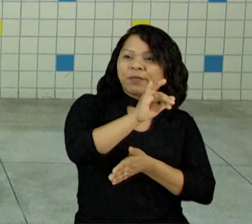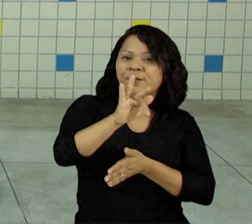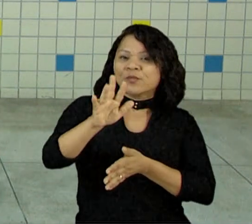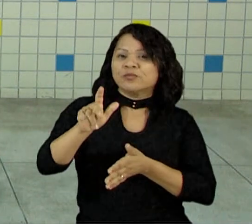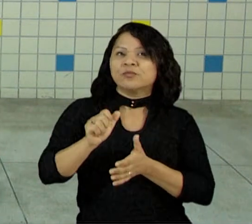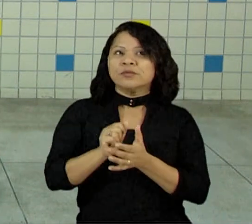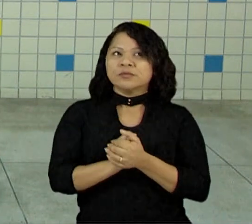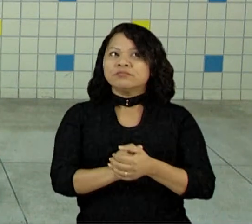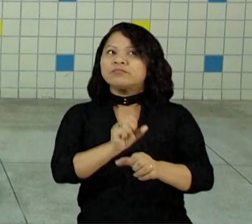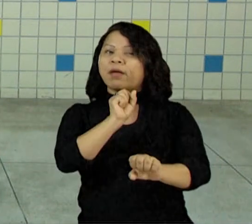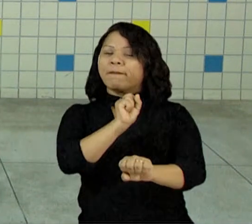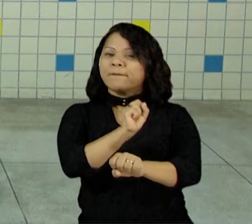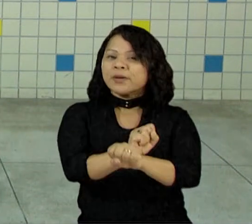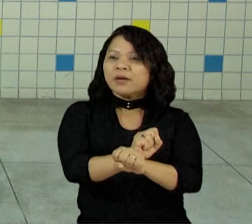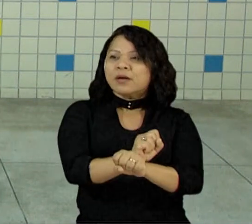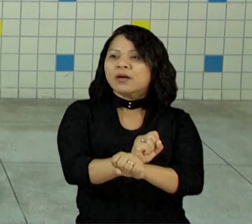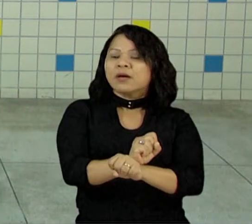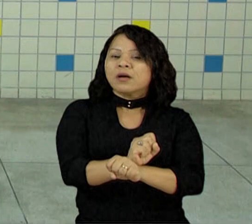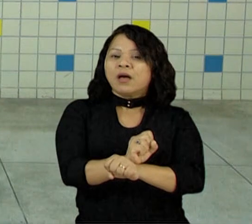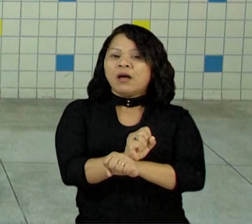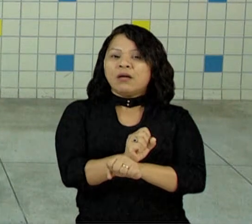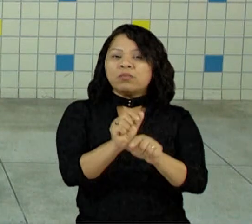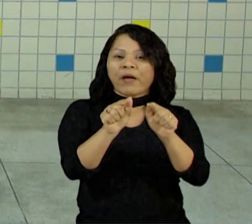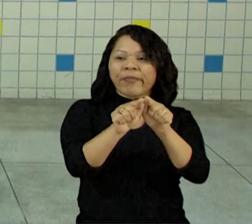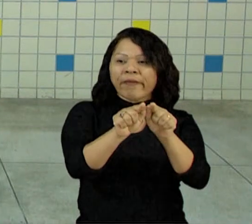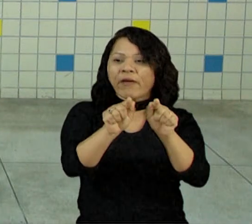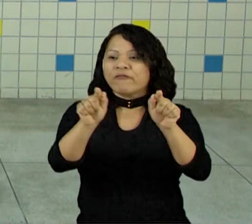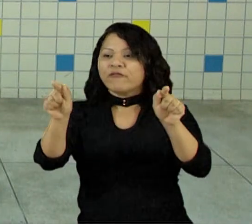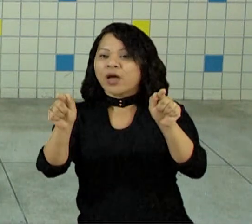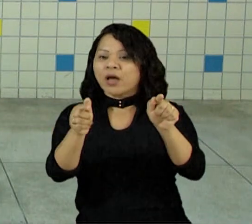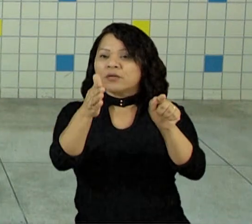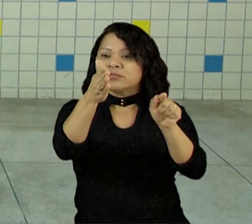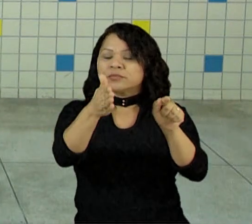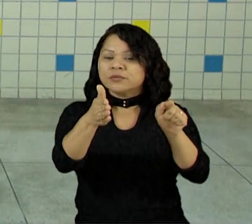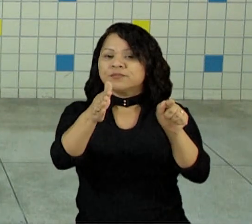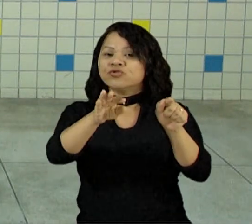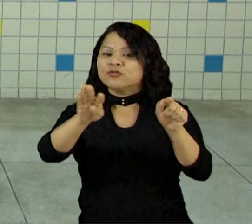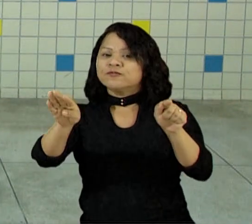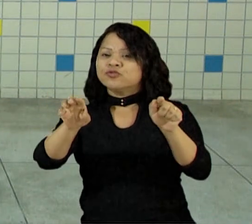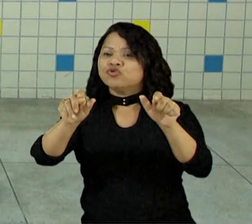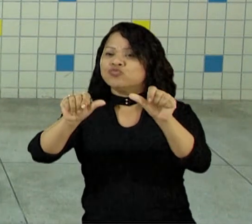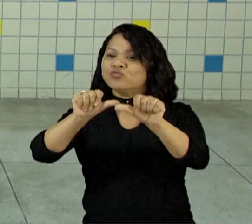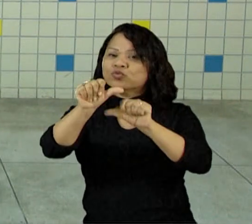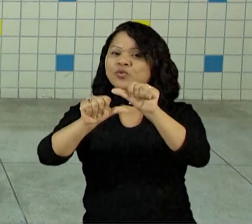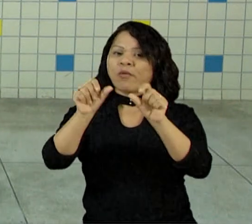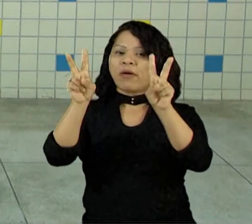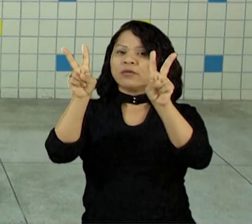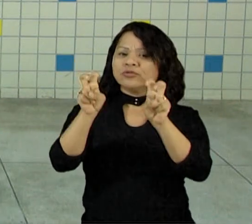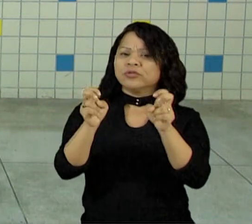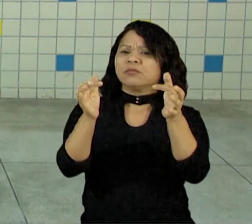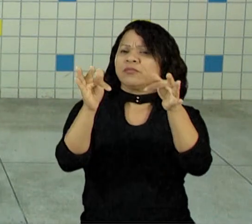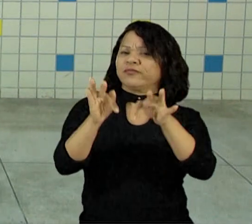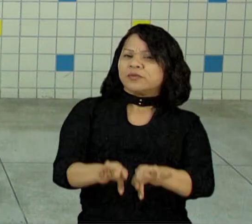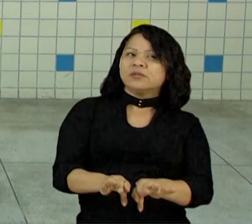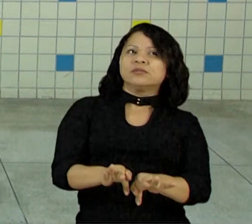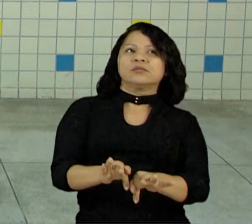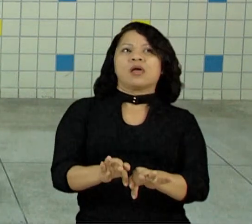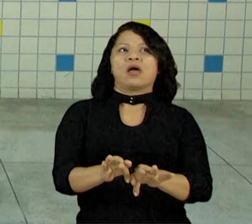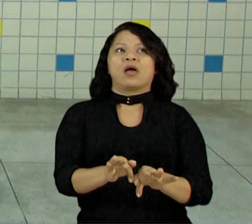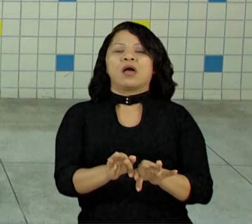pausa, de dividir uma frase da outra quando eu vou mudar de tema muitas vezes, né? Finalizar. Se eu estou escrevendo um